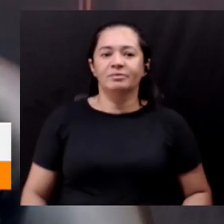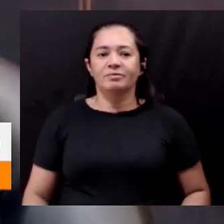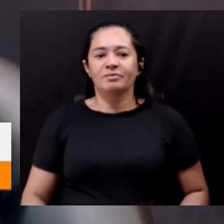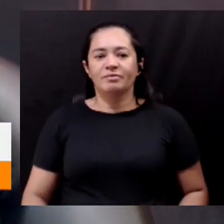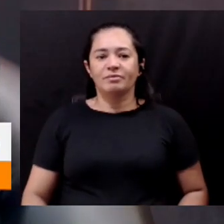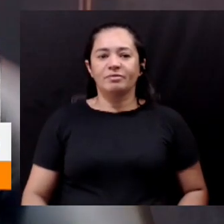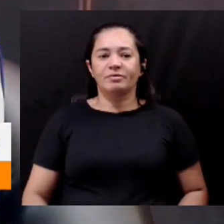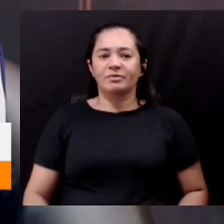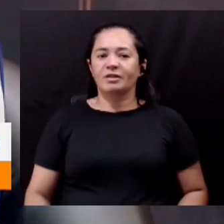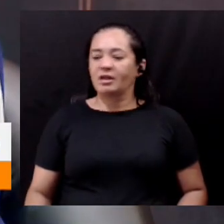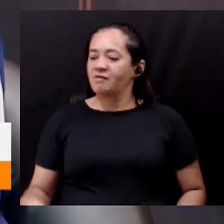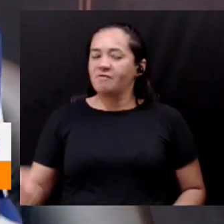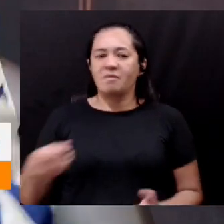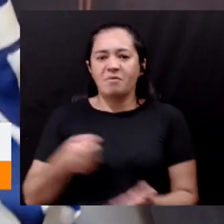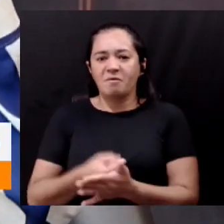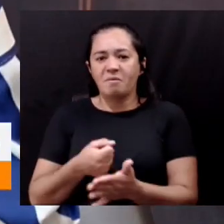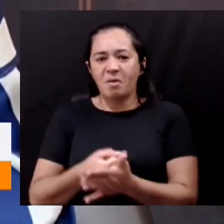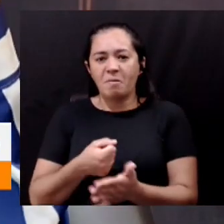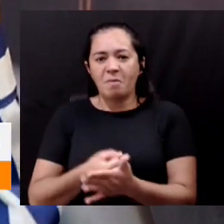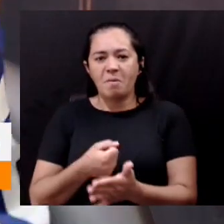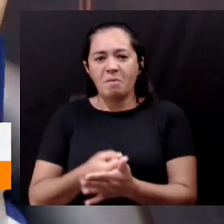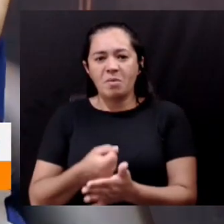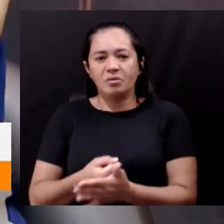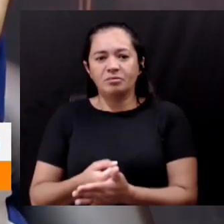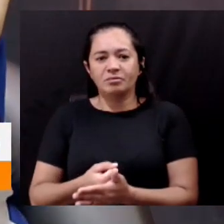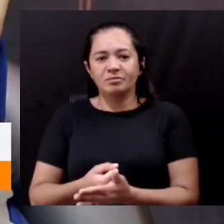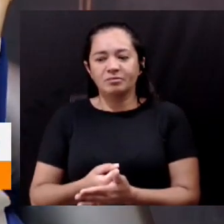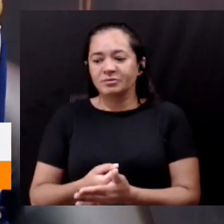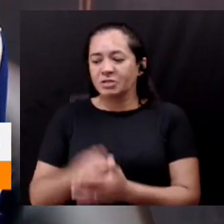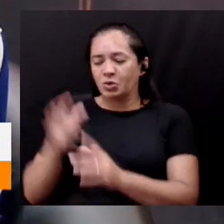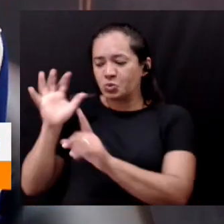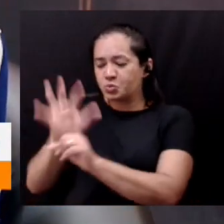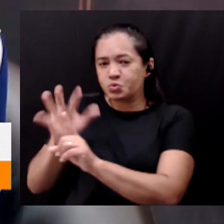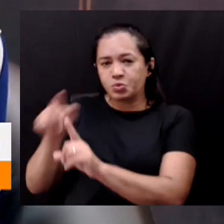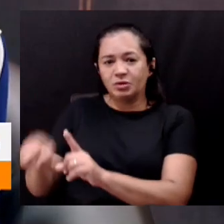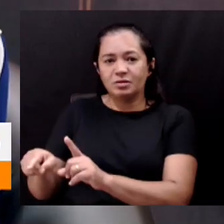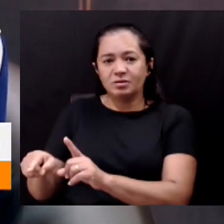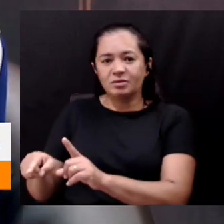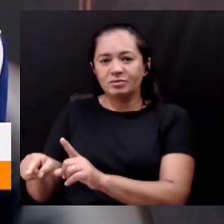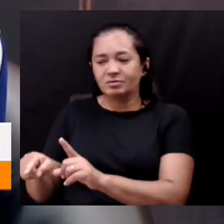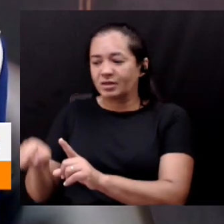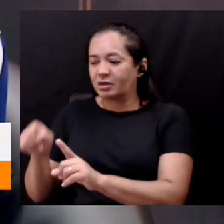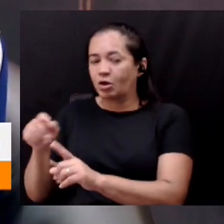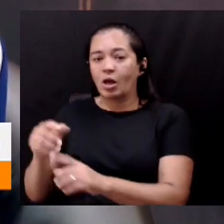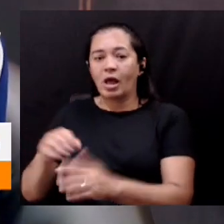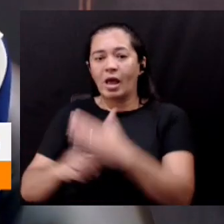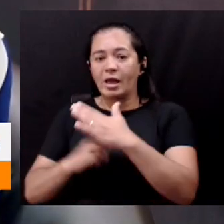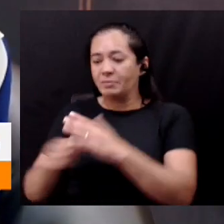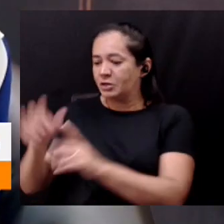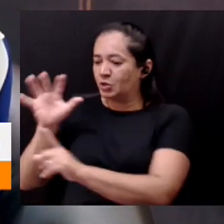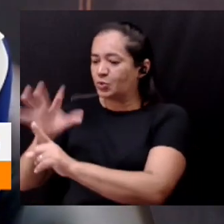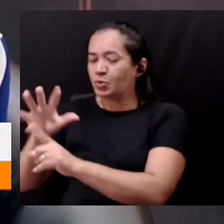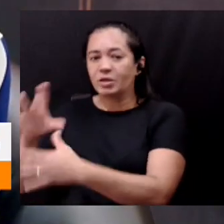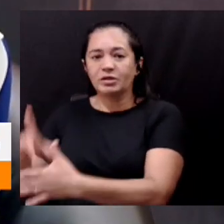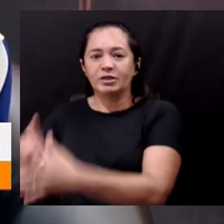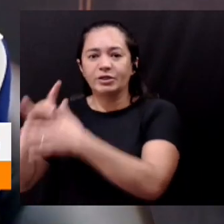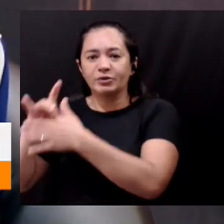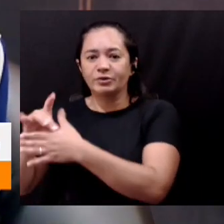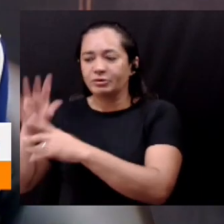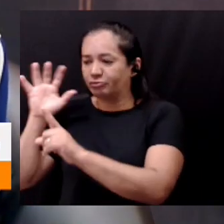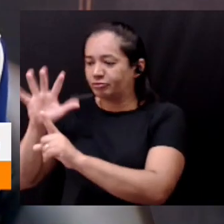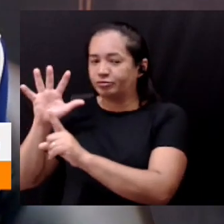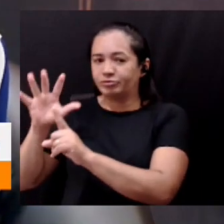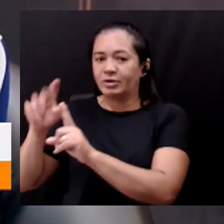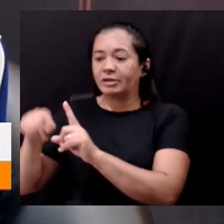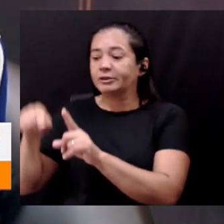20, 30%. Uhum. E essa pressão, ela é uma pressão em cadeia. Então, às vezes, isso acontece também. O líder também, diante